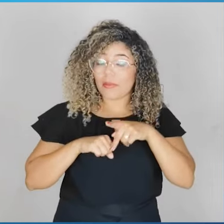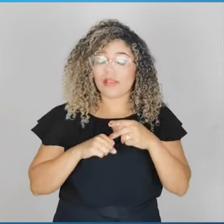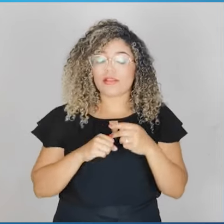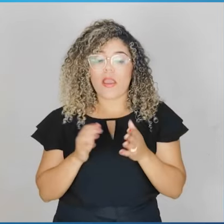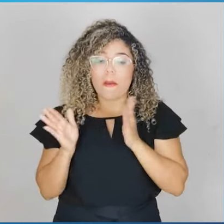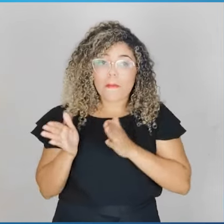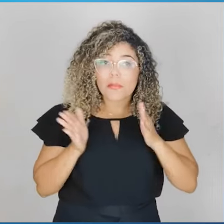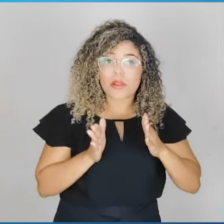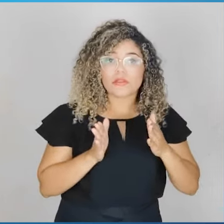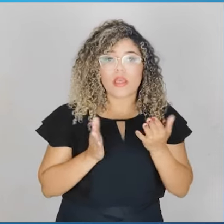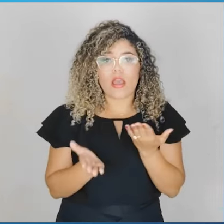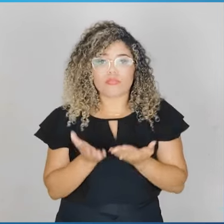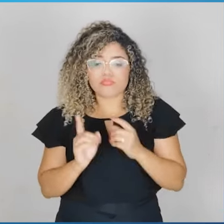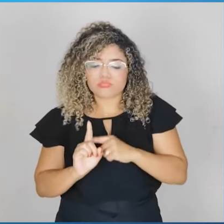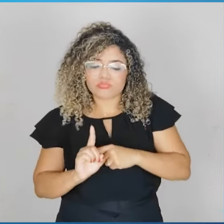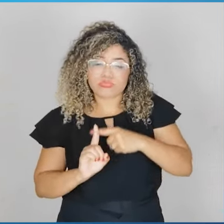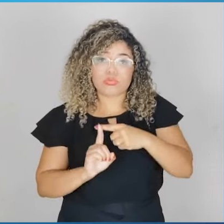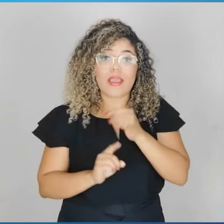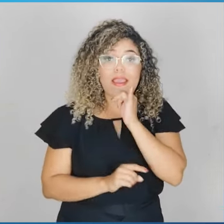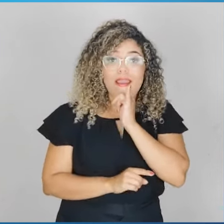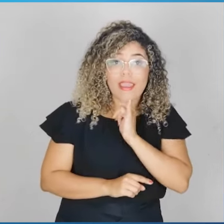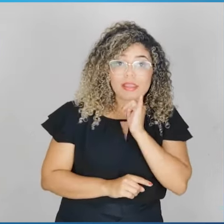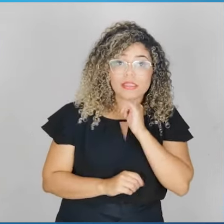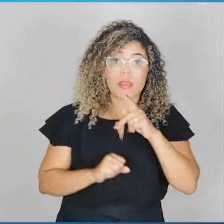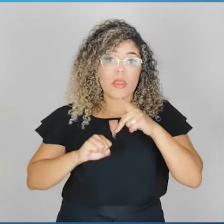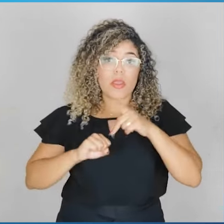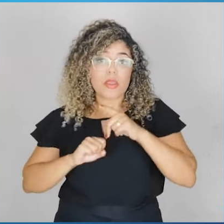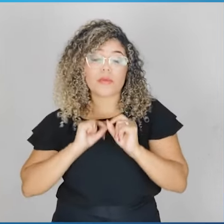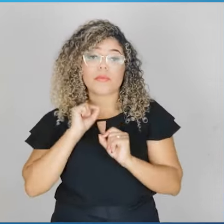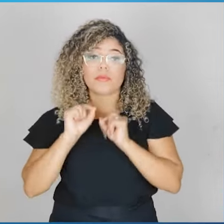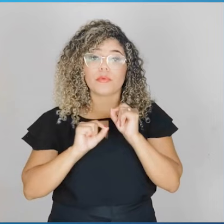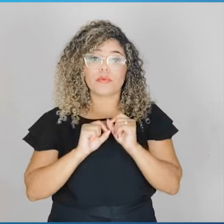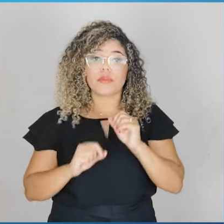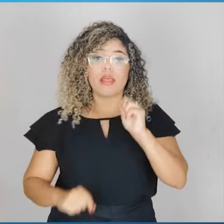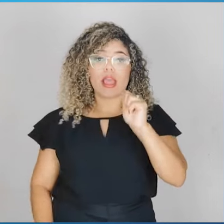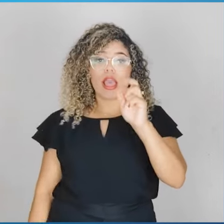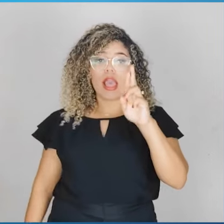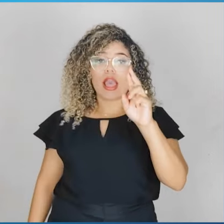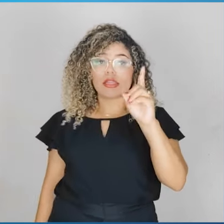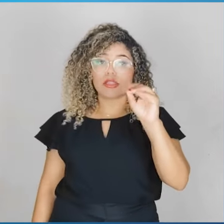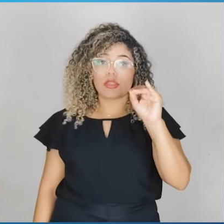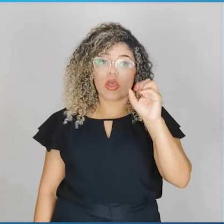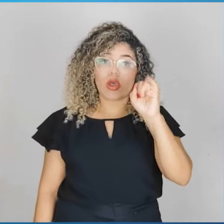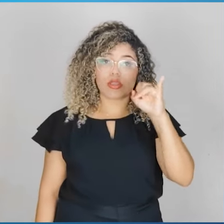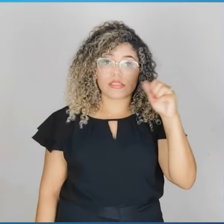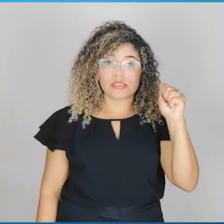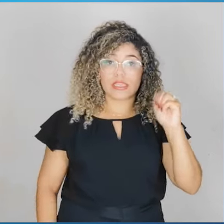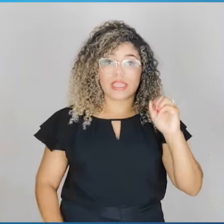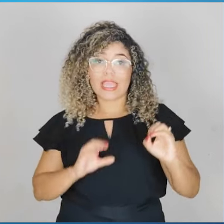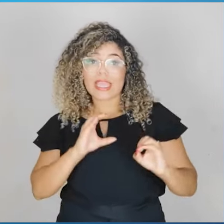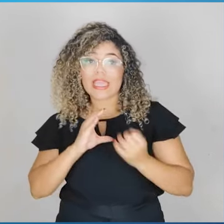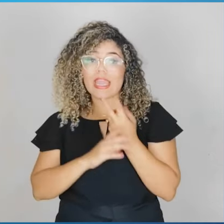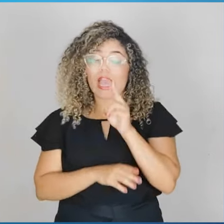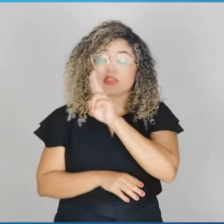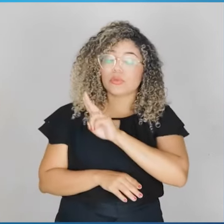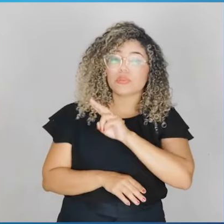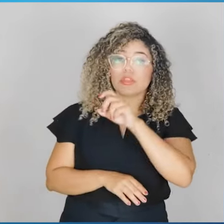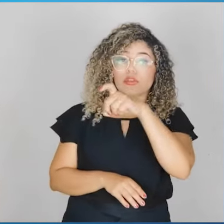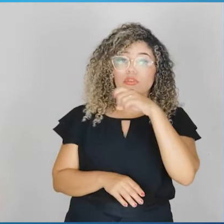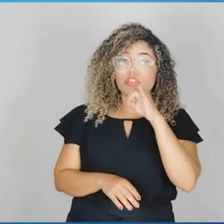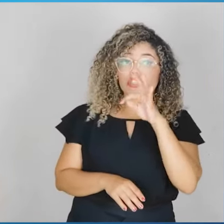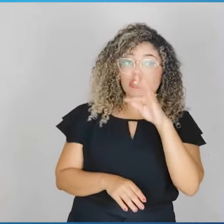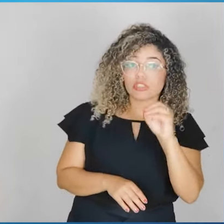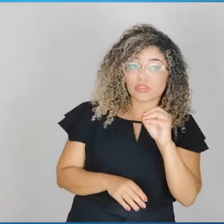temperatura e pressão. Um outro exemplo de rocha metamórfica é a ardósia, formada a partir do xisto, que é também uma